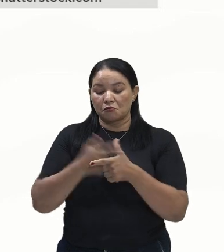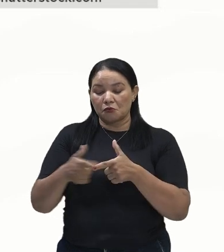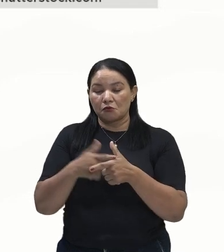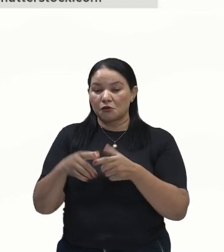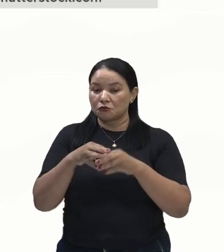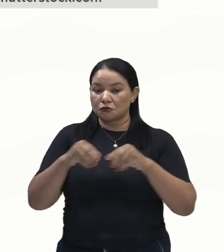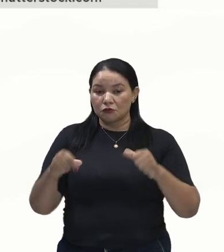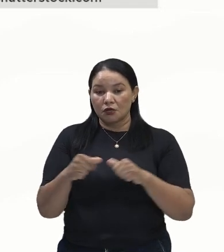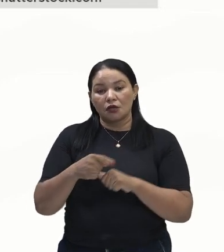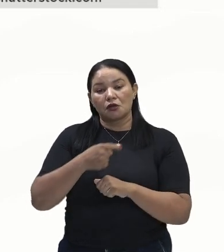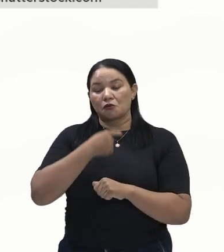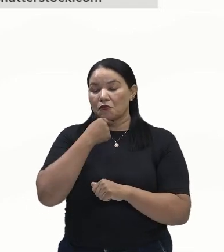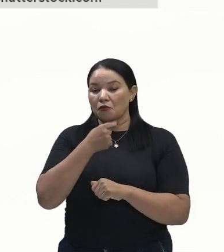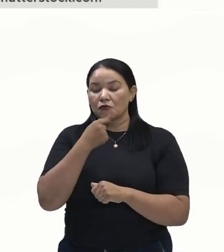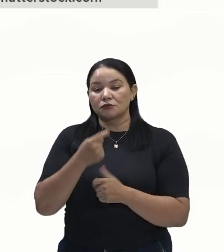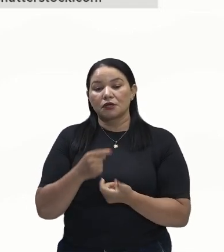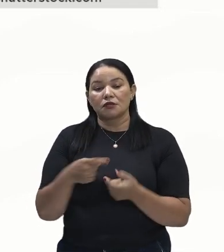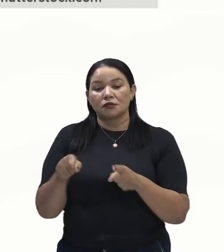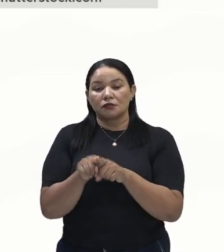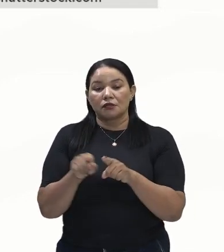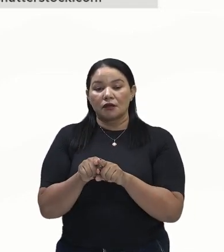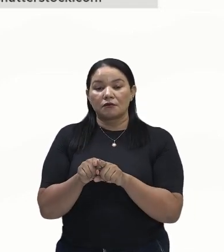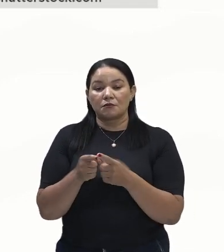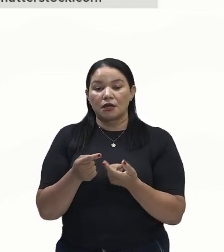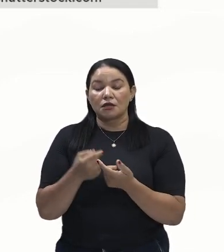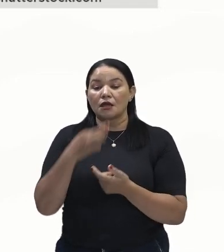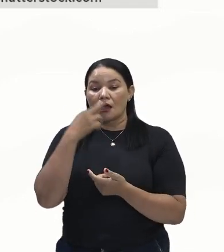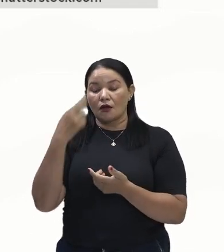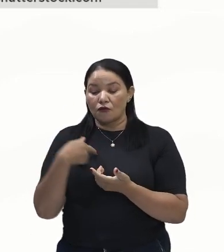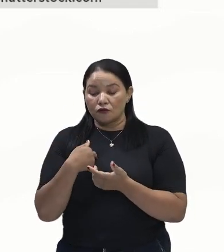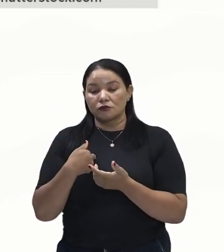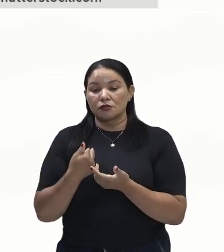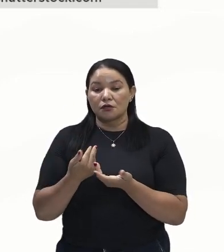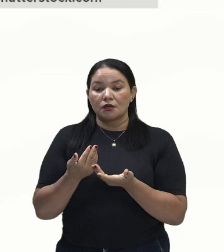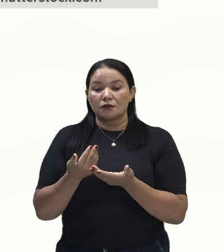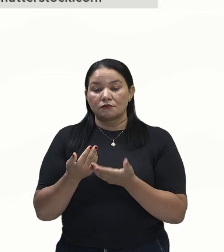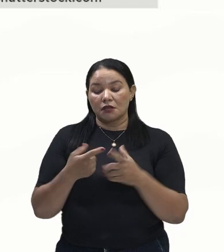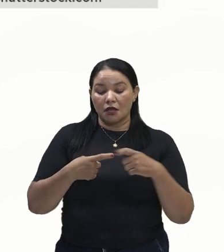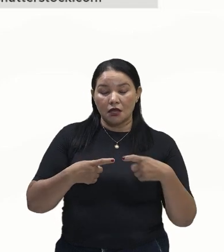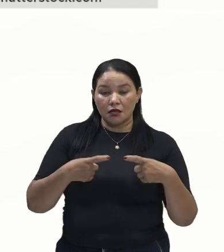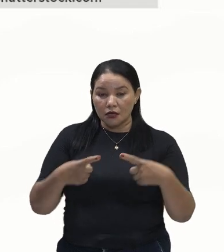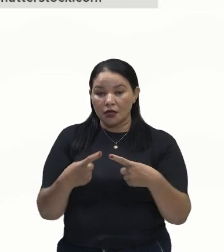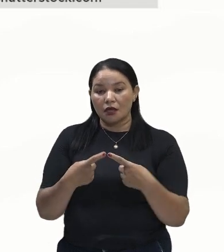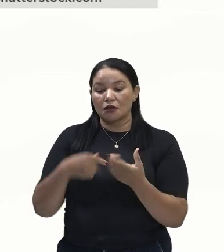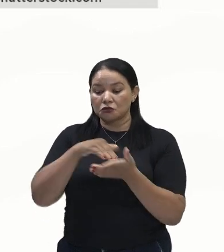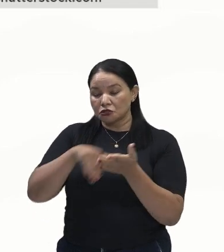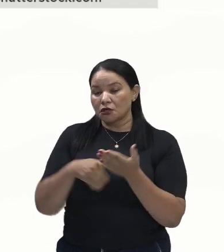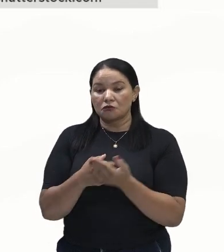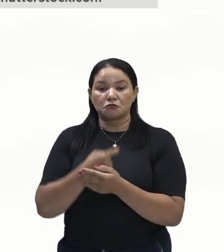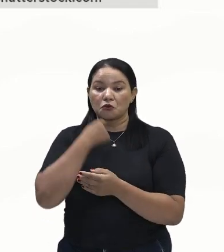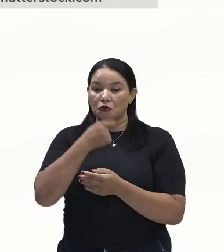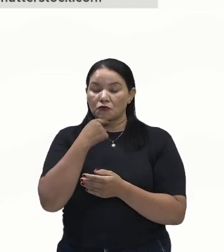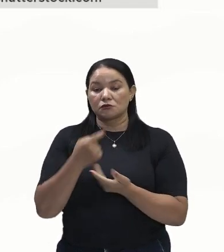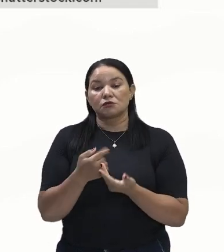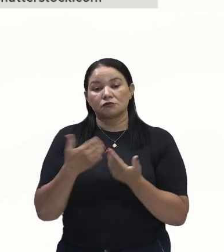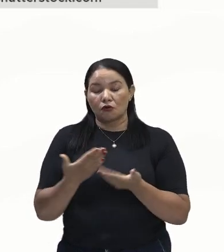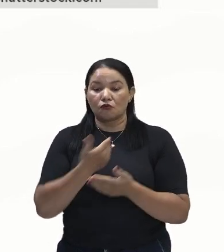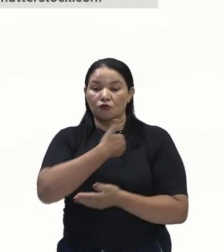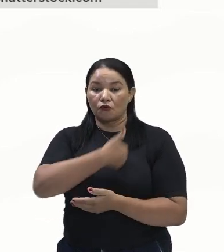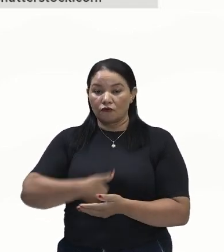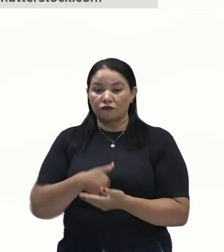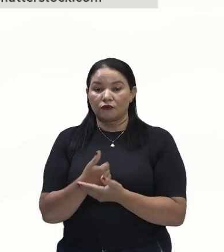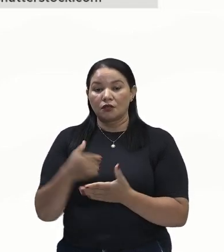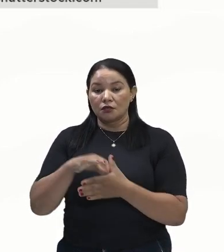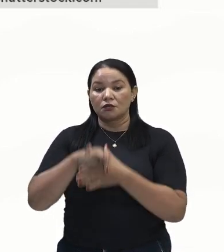do país e de retirar a Rússia da guerra. Esse governo provisório vai ser liderado